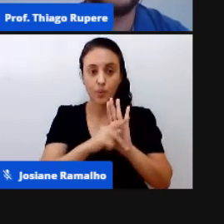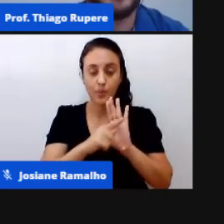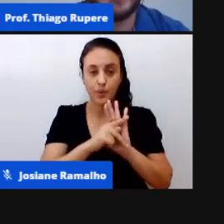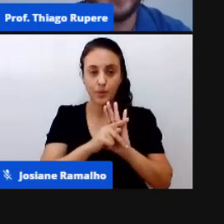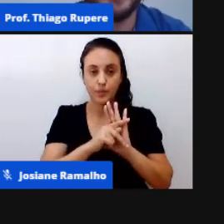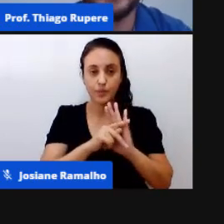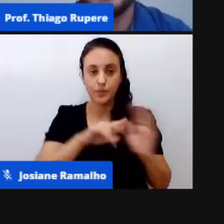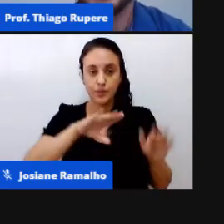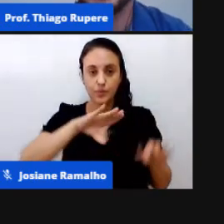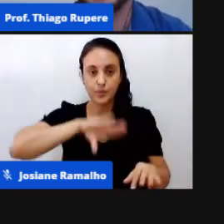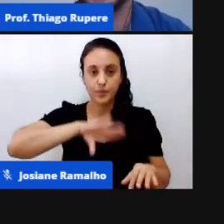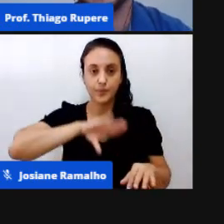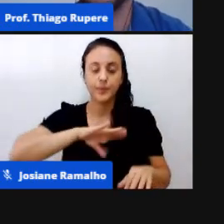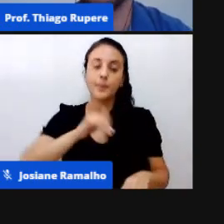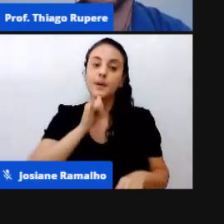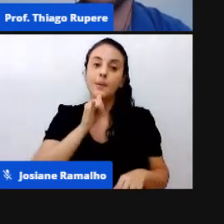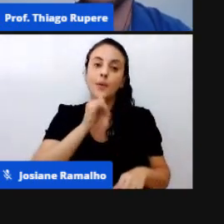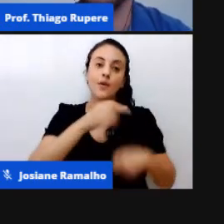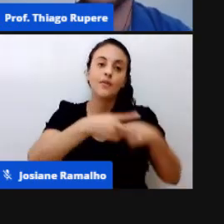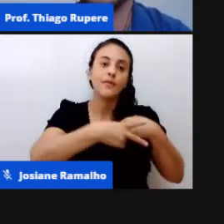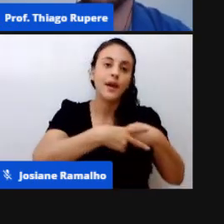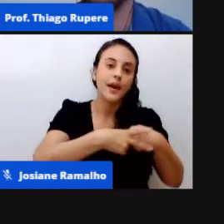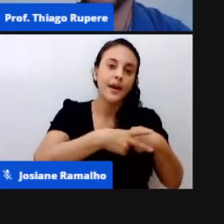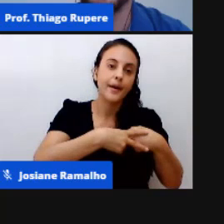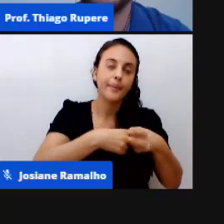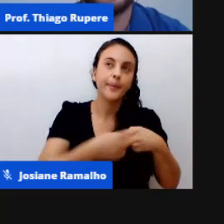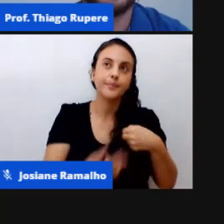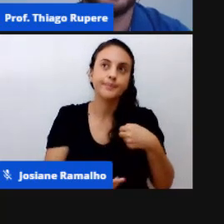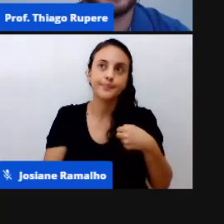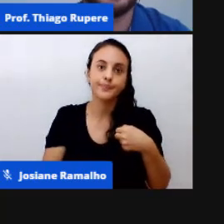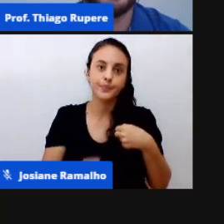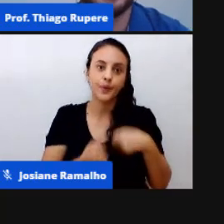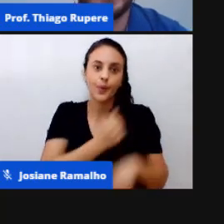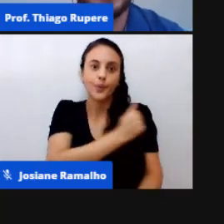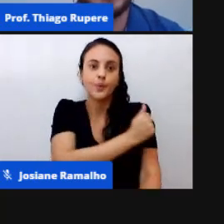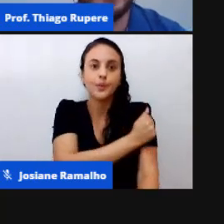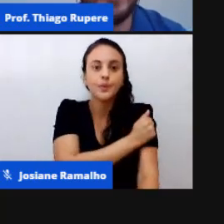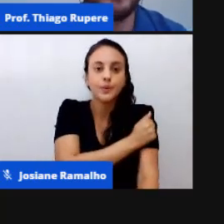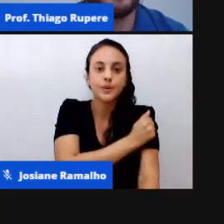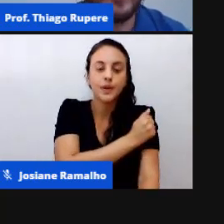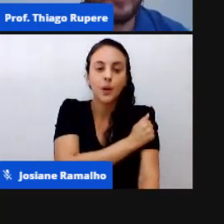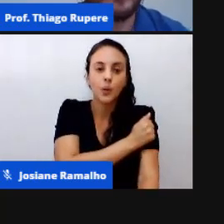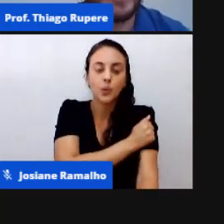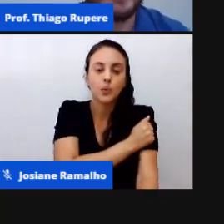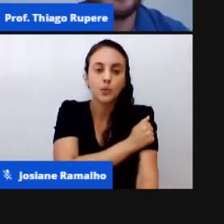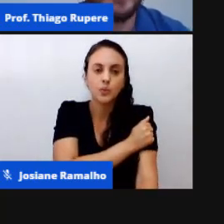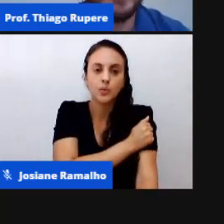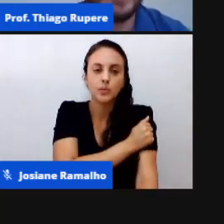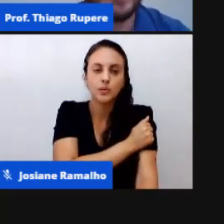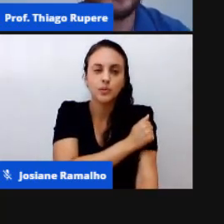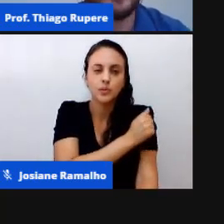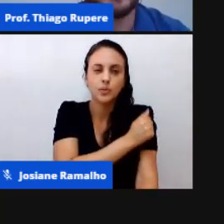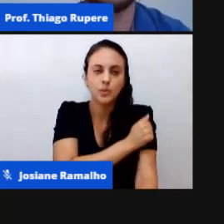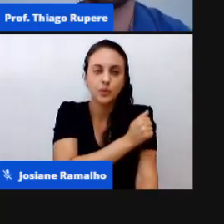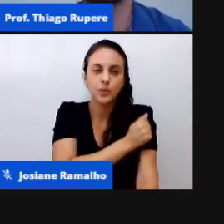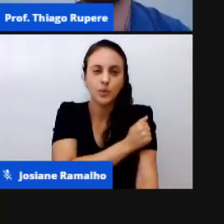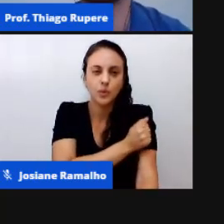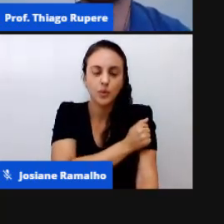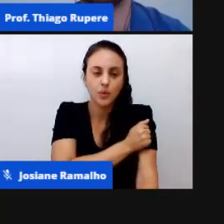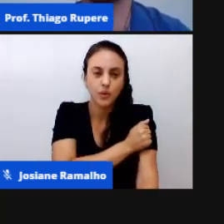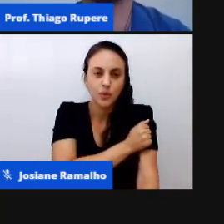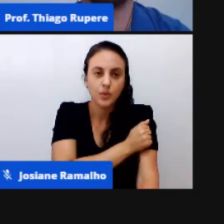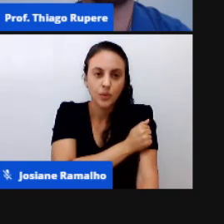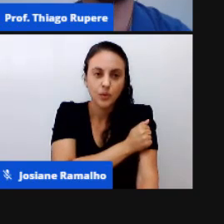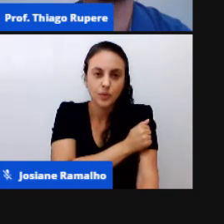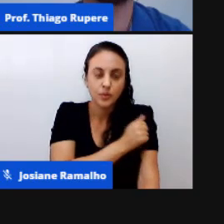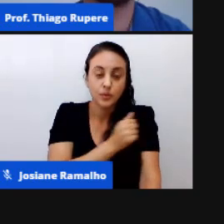as classes de palavras, os alunos, muitos que buscam sempre melhorar o seu conhecimento,